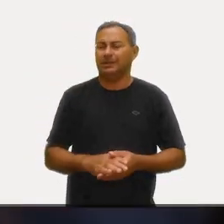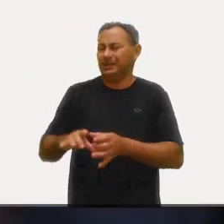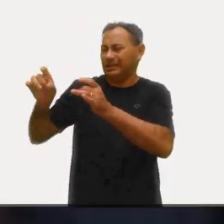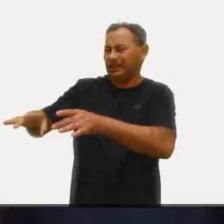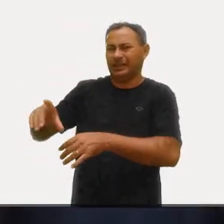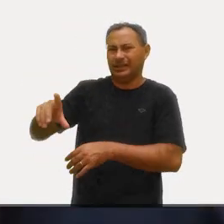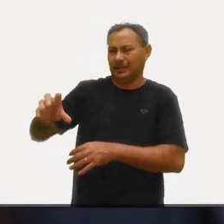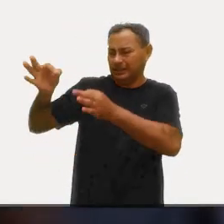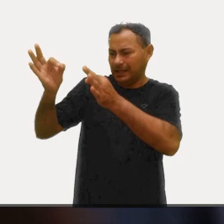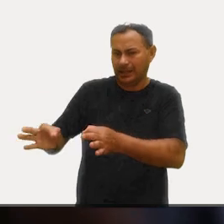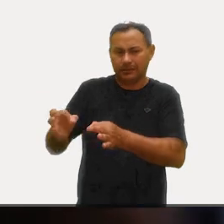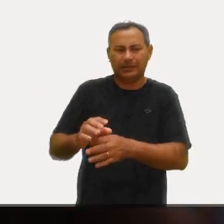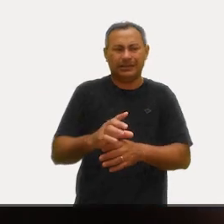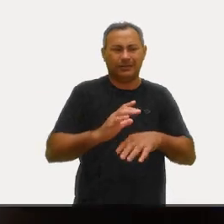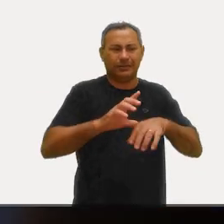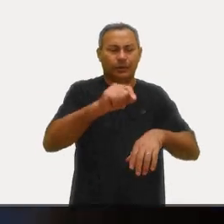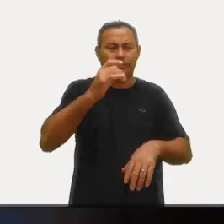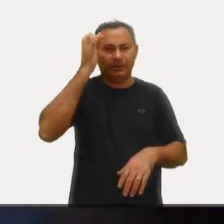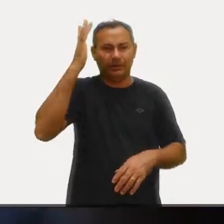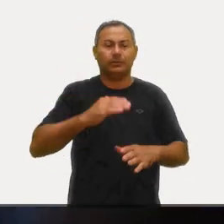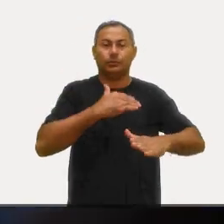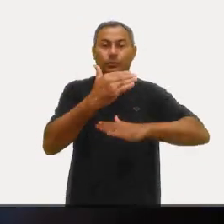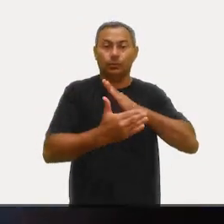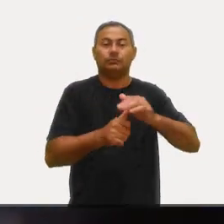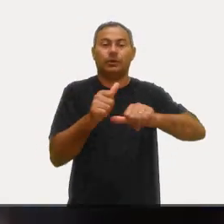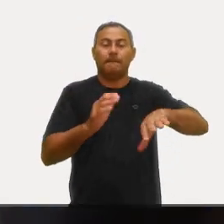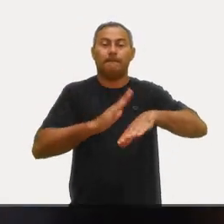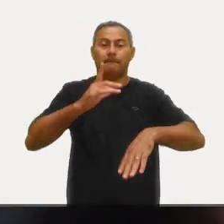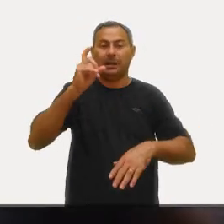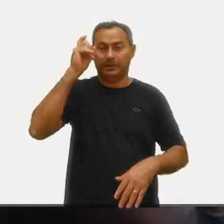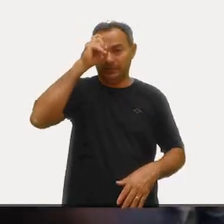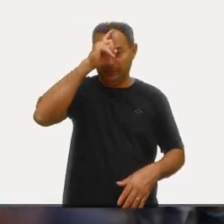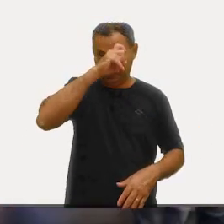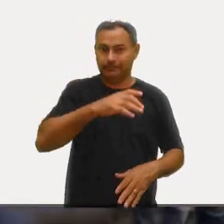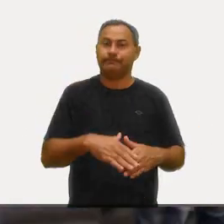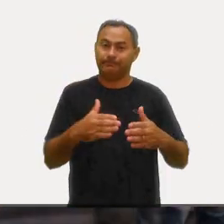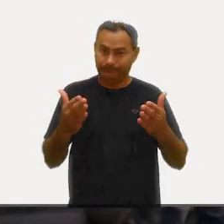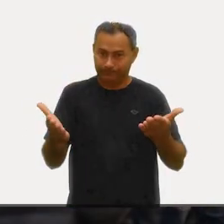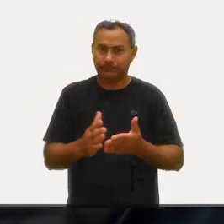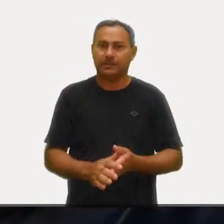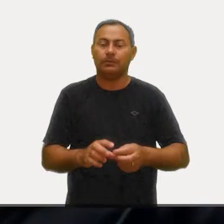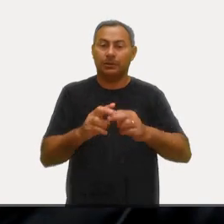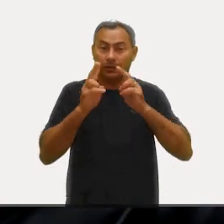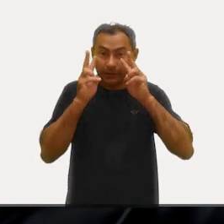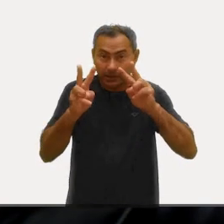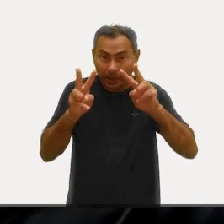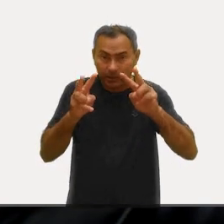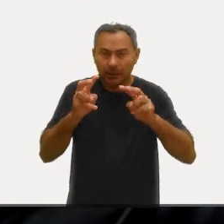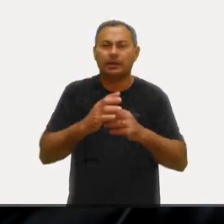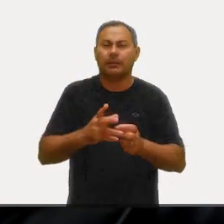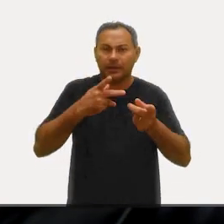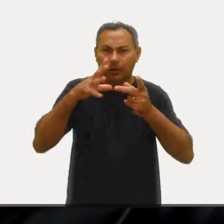ao invés de escolher a alternativa correta ao final, tudo acaba ficando mais difícil. Prezado